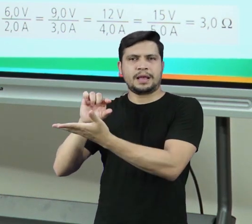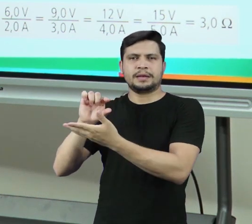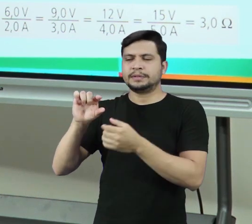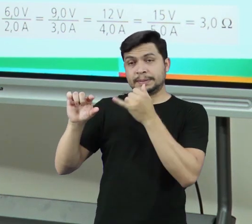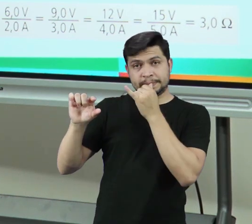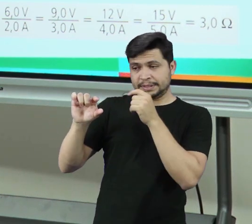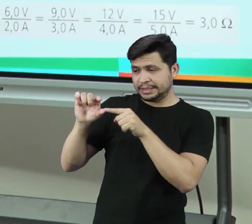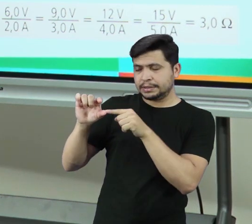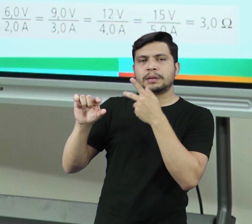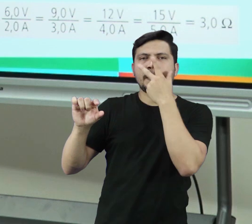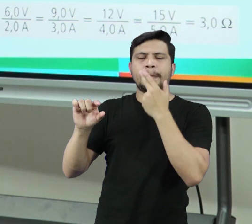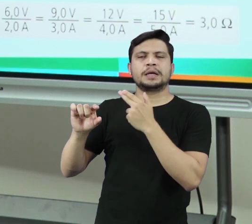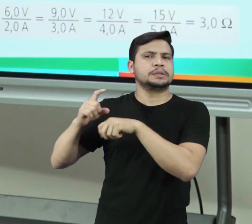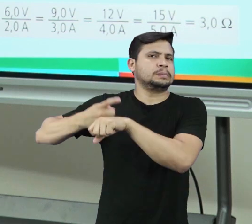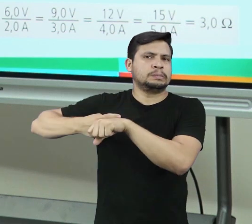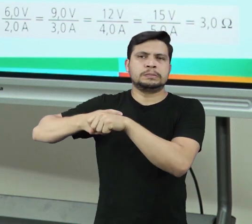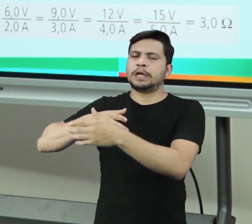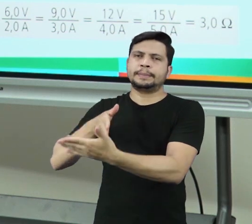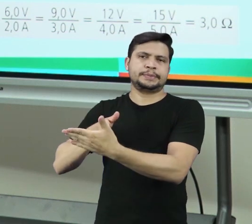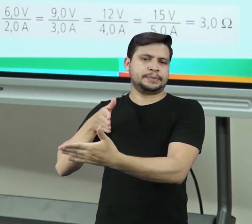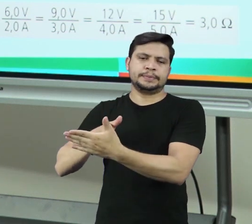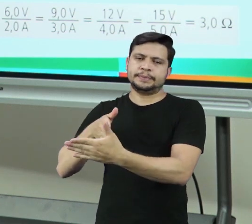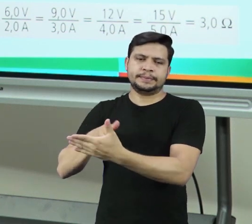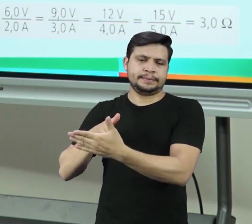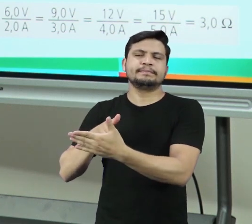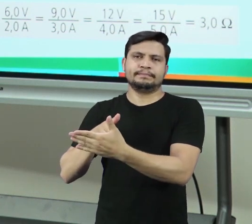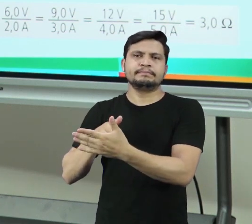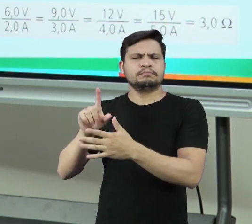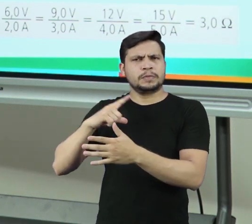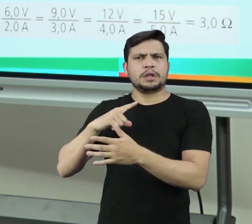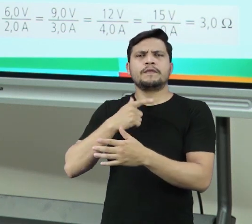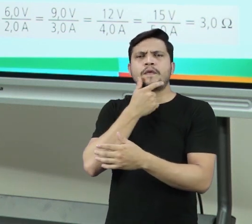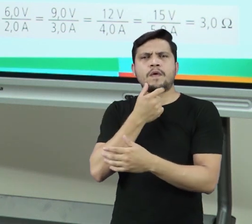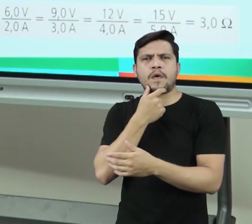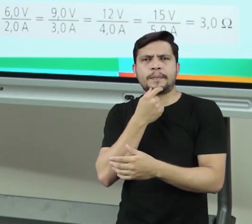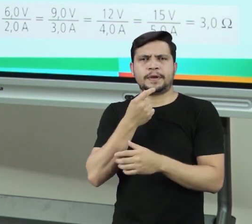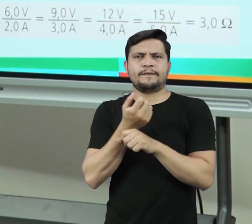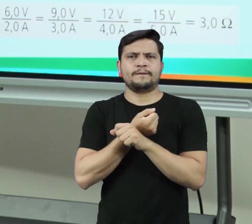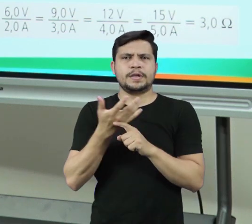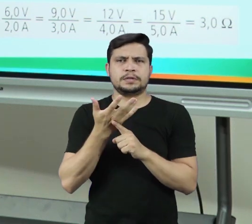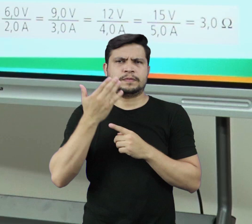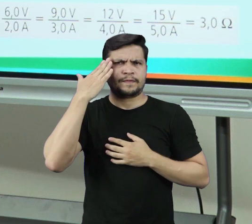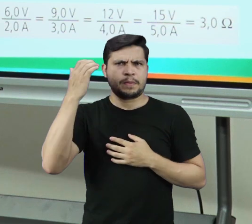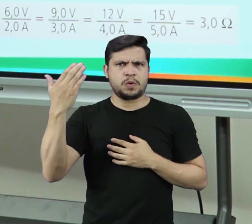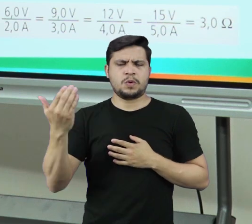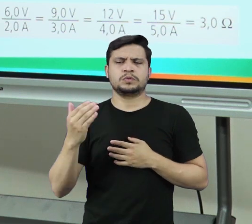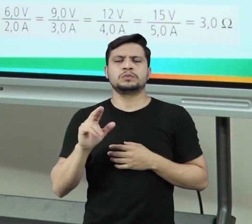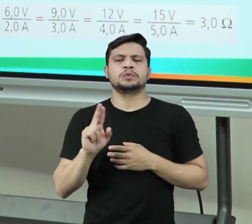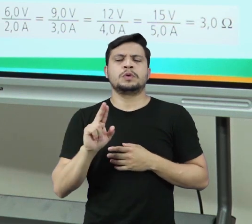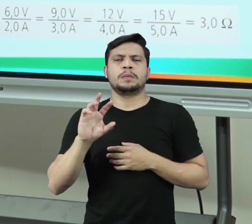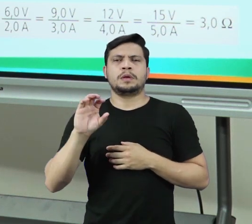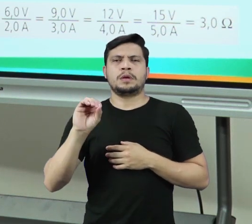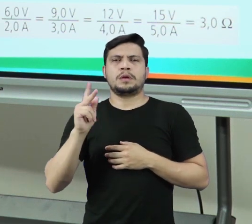Essa propriedade de resistir à passagem de corrente, ela foi estudada por um físico muito famoso chamado Ohm, E